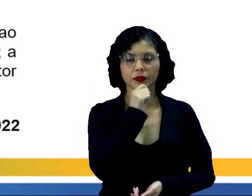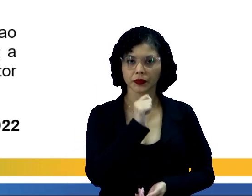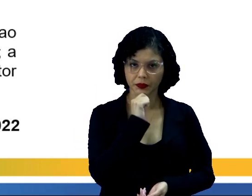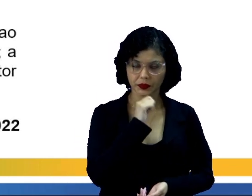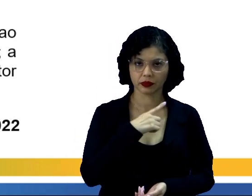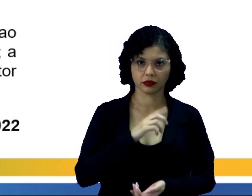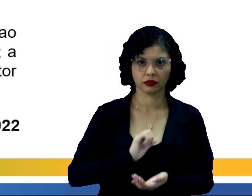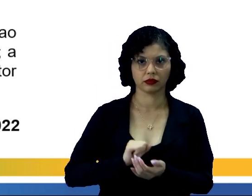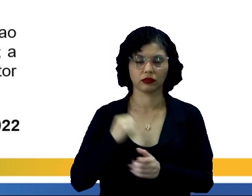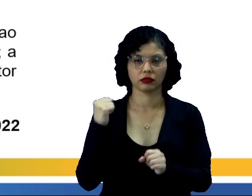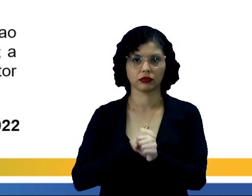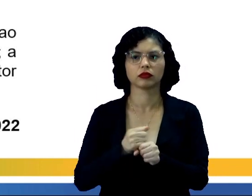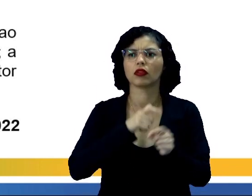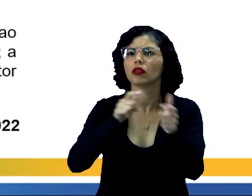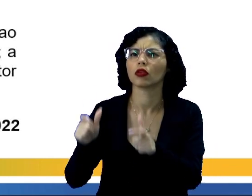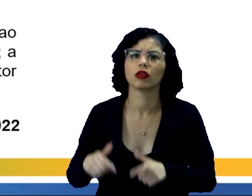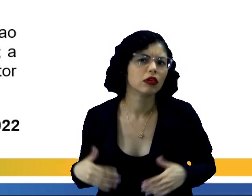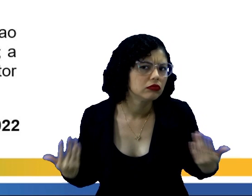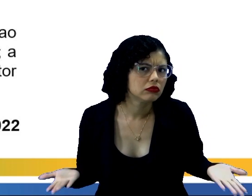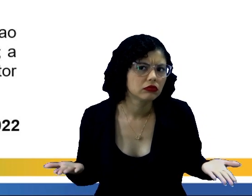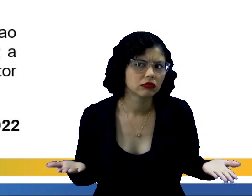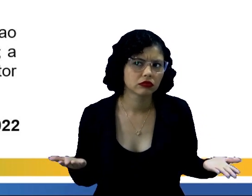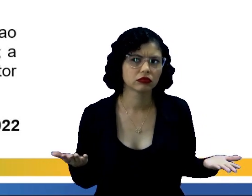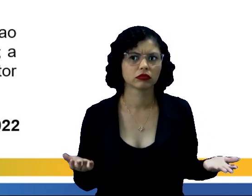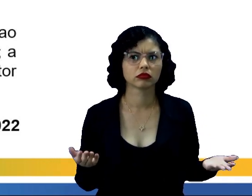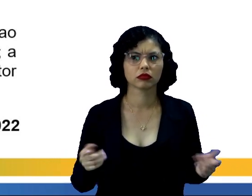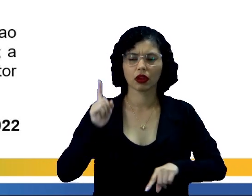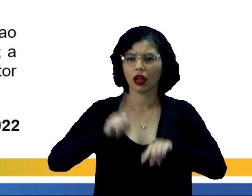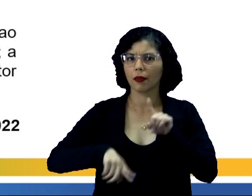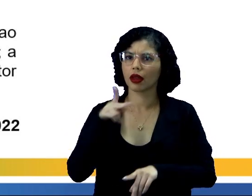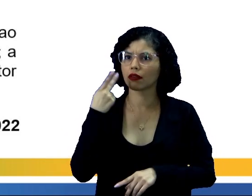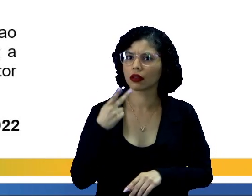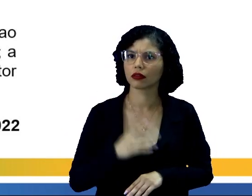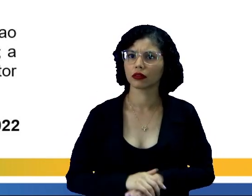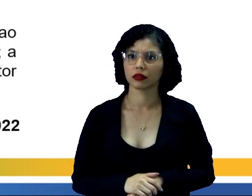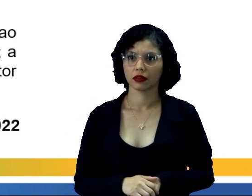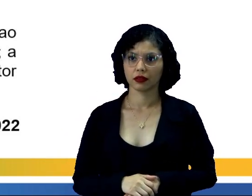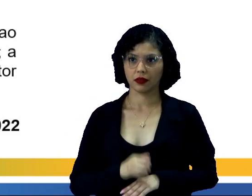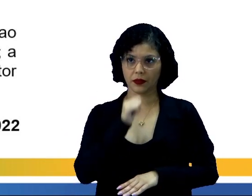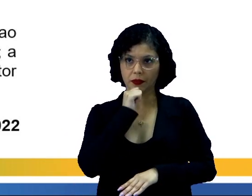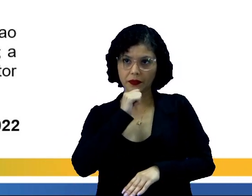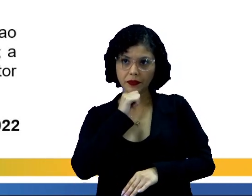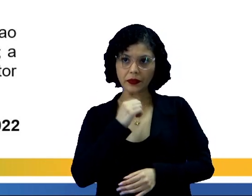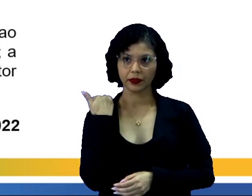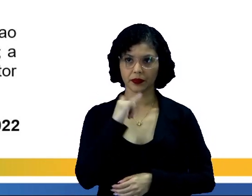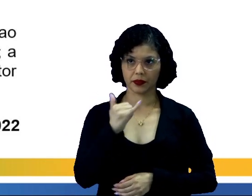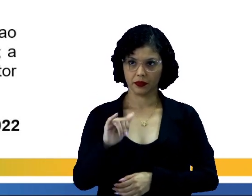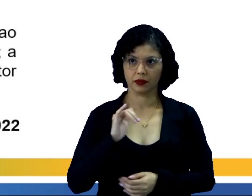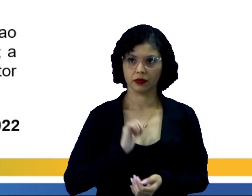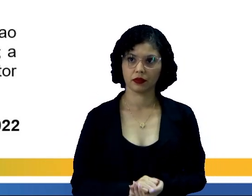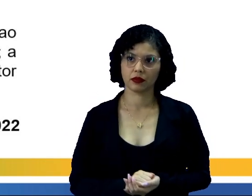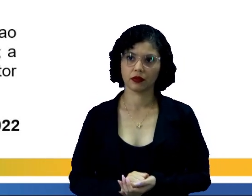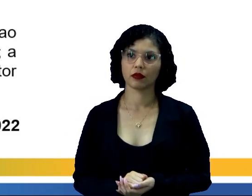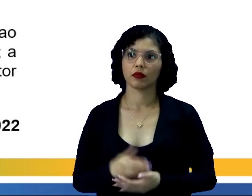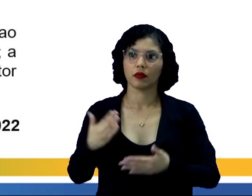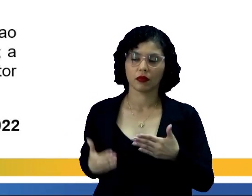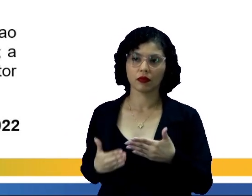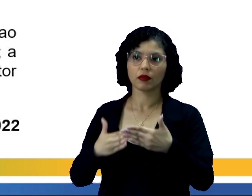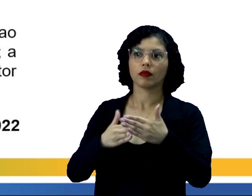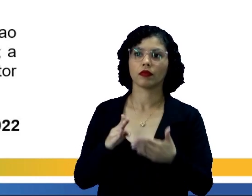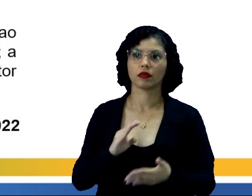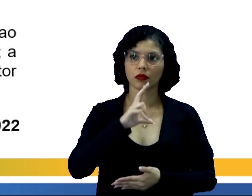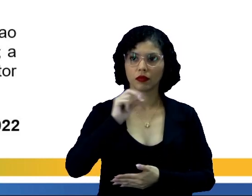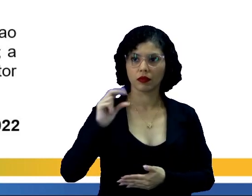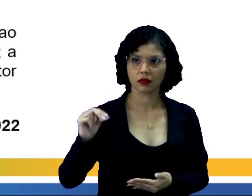próximos anos. Agora, de onde veio esses 500 bilhões? O que a matéria fala? A conta dos consumidores de energia elétrica